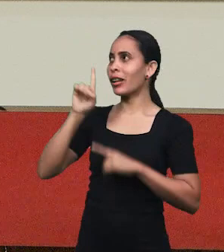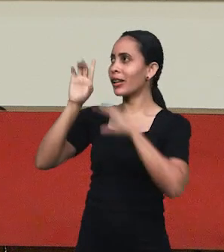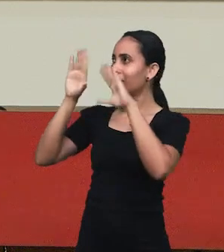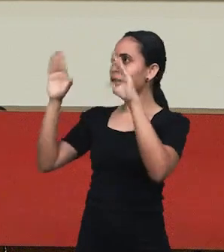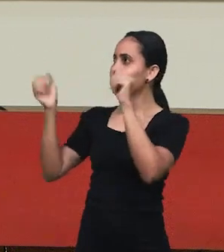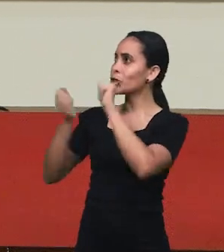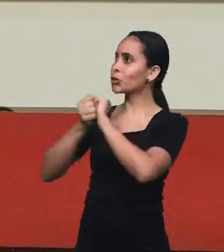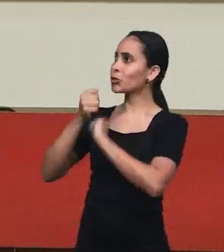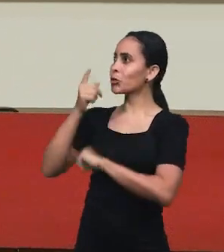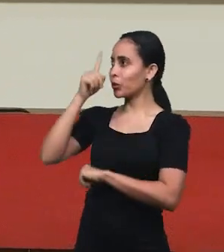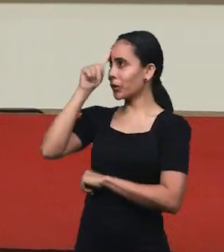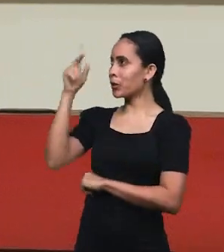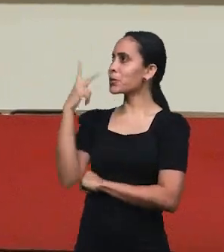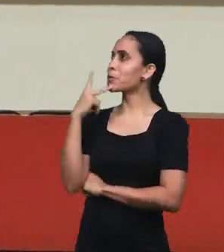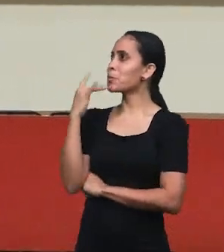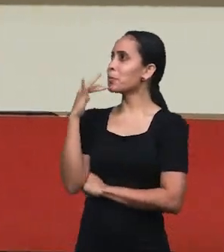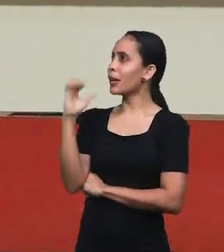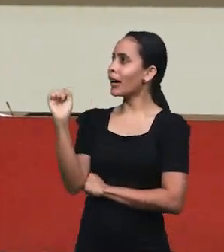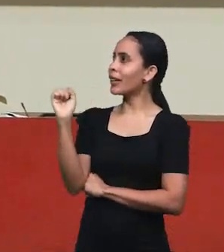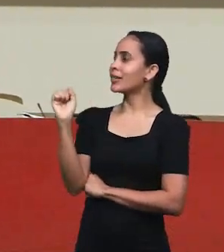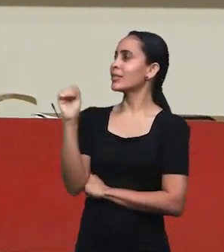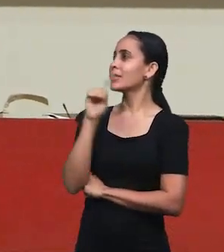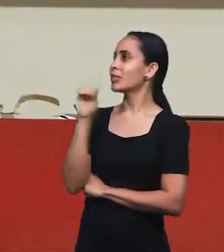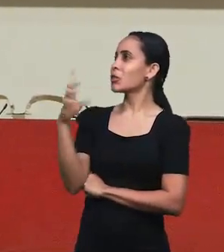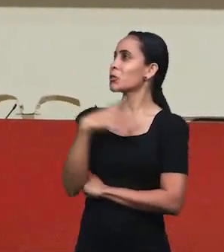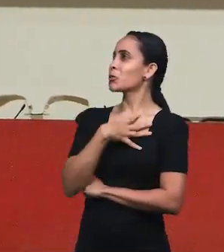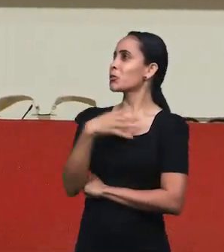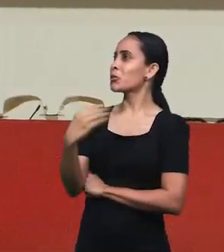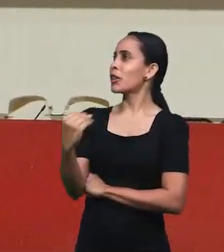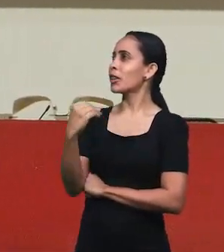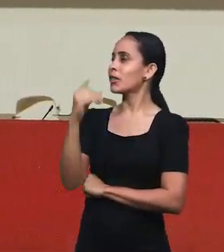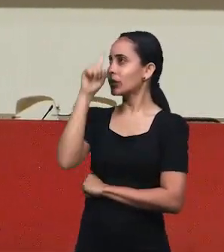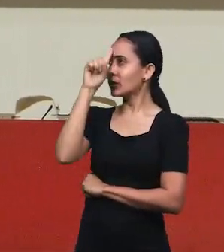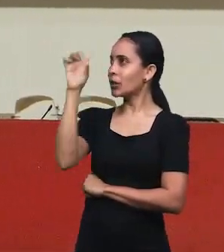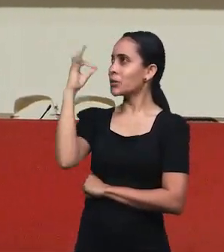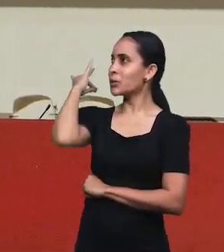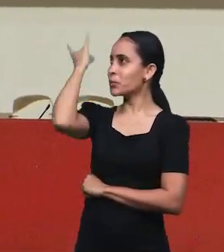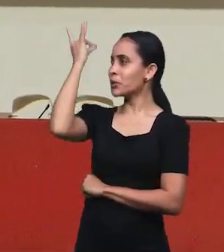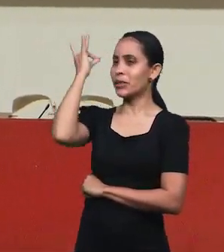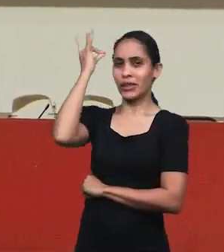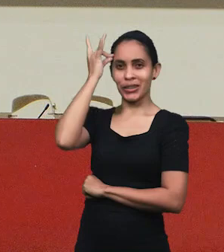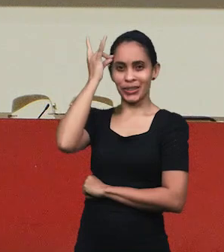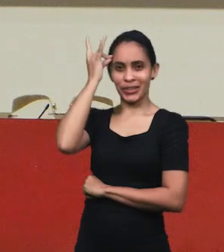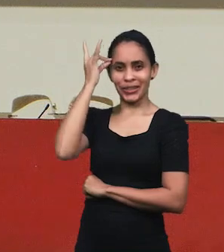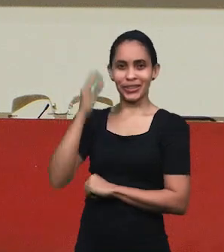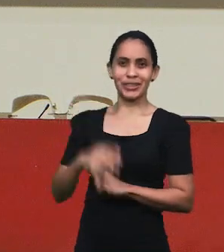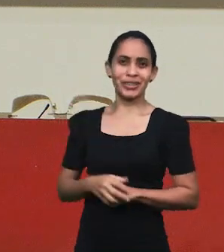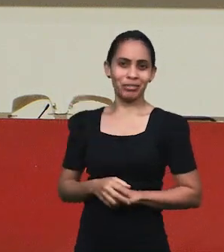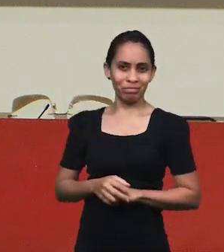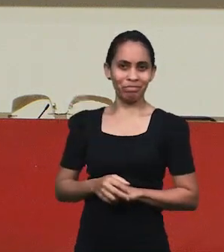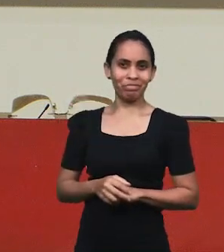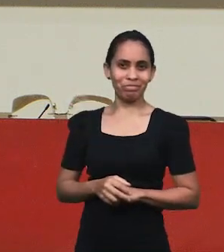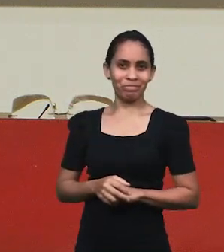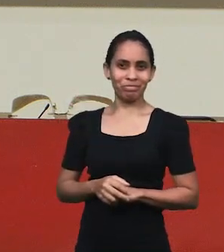Jesus estava na sua glória, Deus Pai, Deus Filho e Deus Espírito Santo.